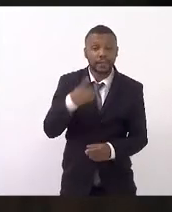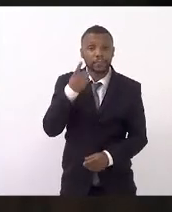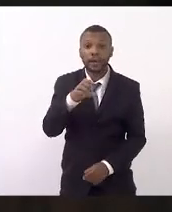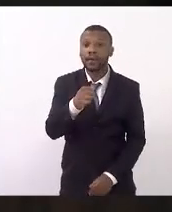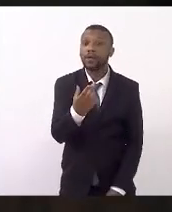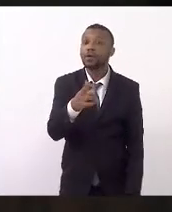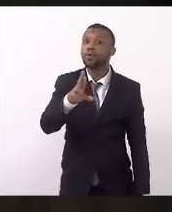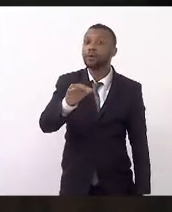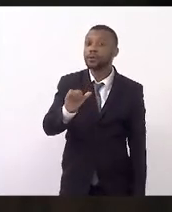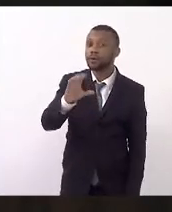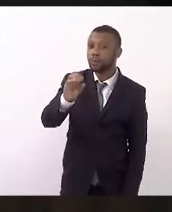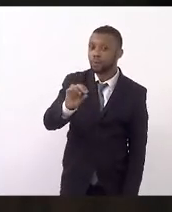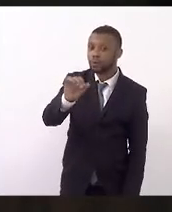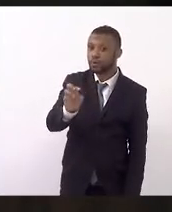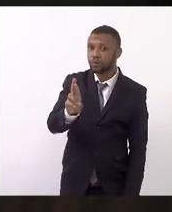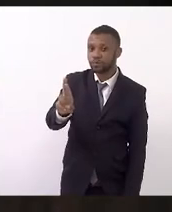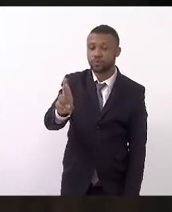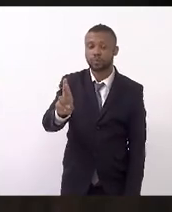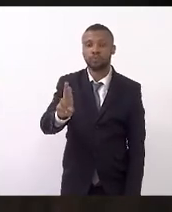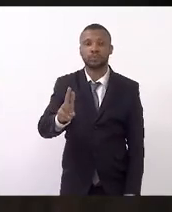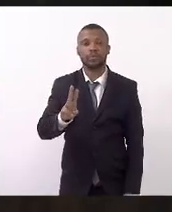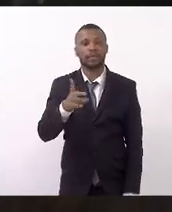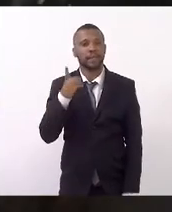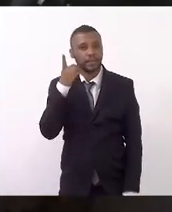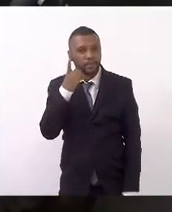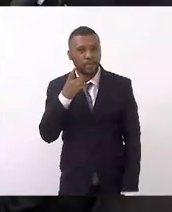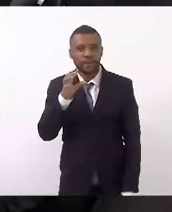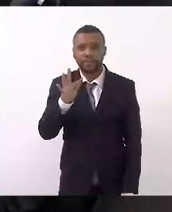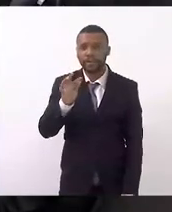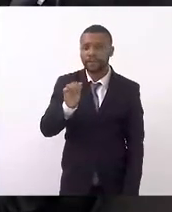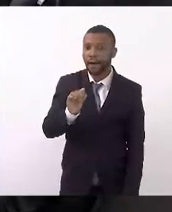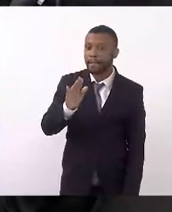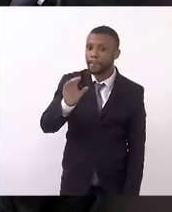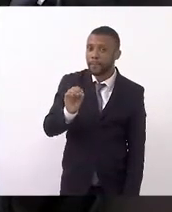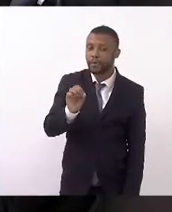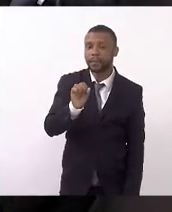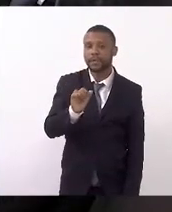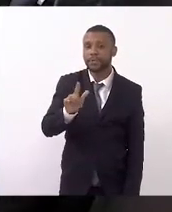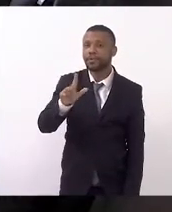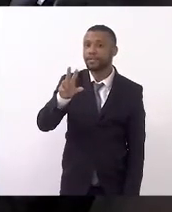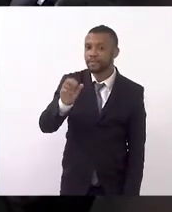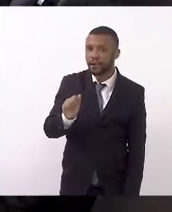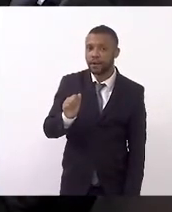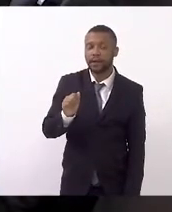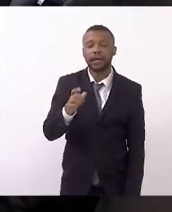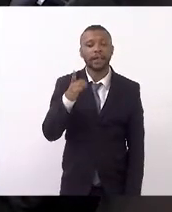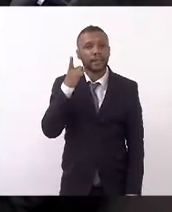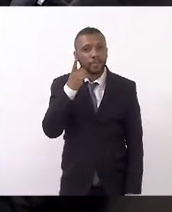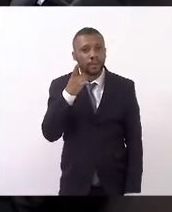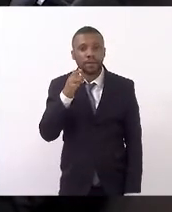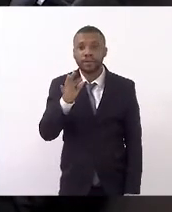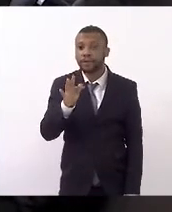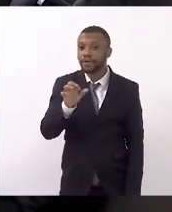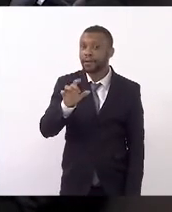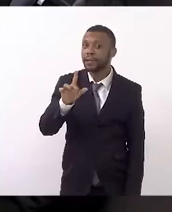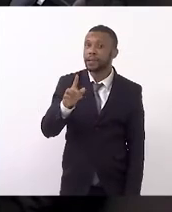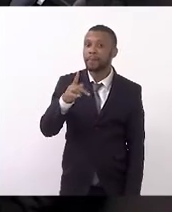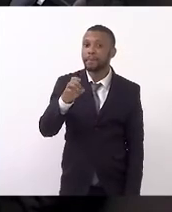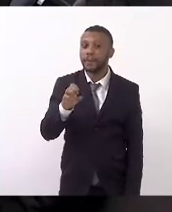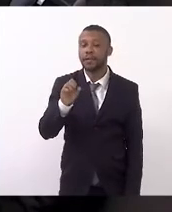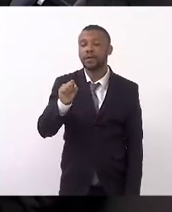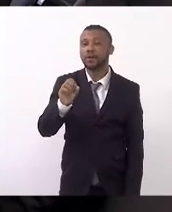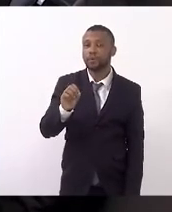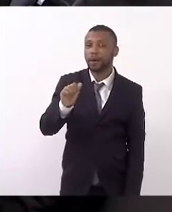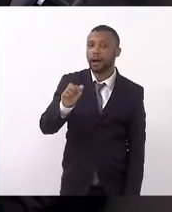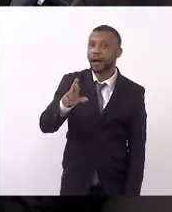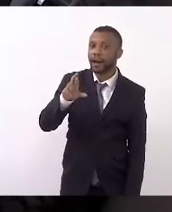Júnior, deputado Eurico Júnior, deputado Fábio Silva, deputado Fábio Silva, deputado Felipe Soares, deputado